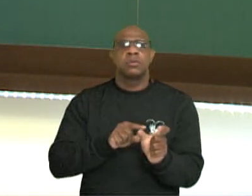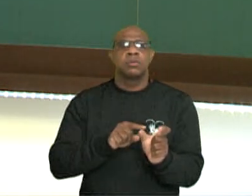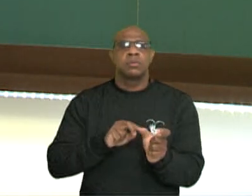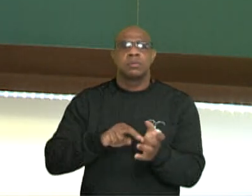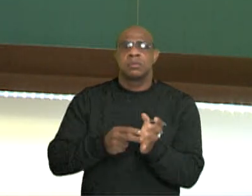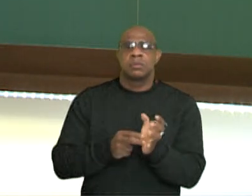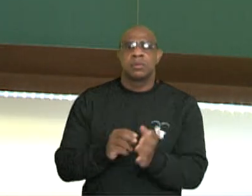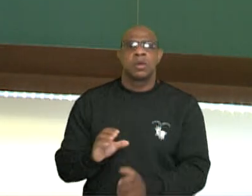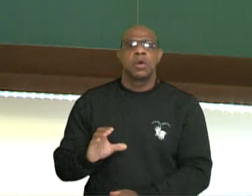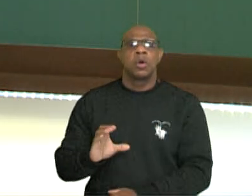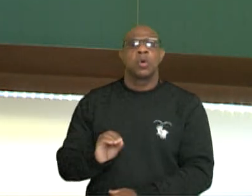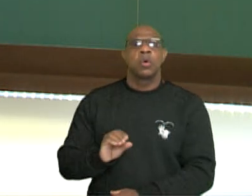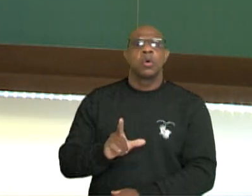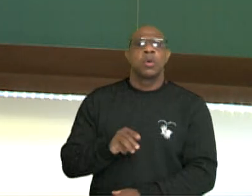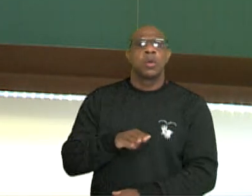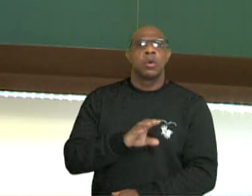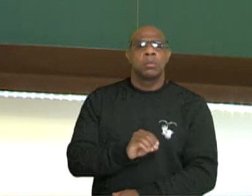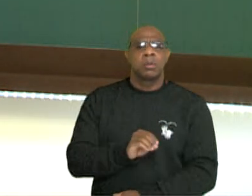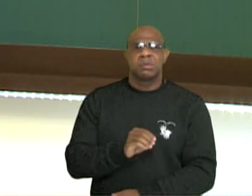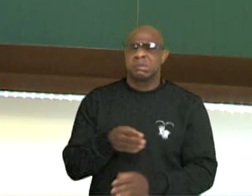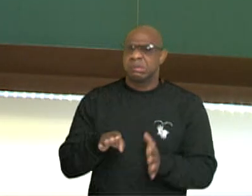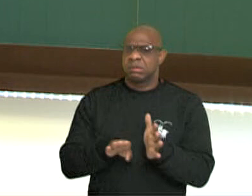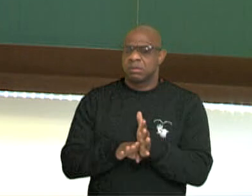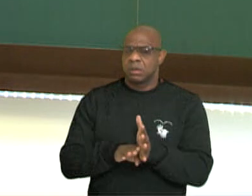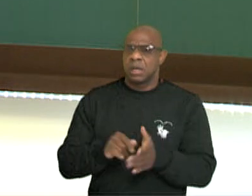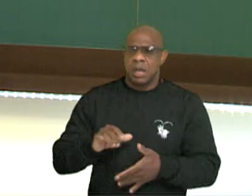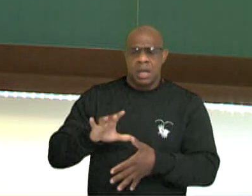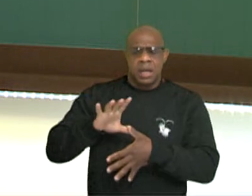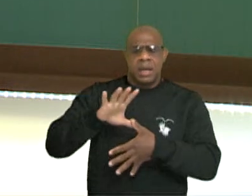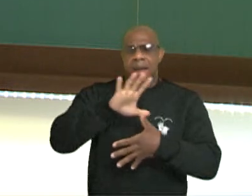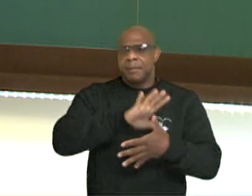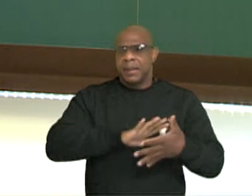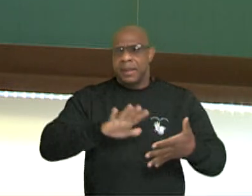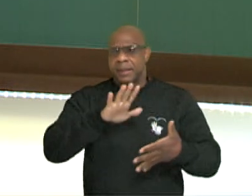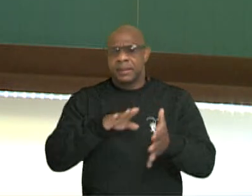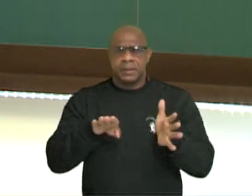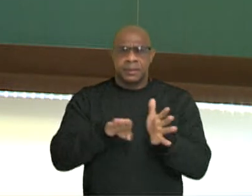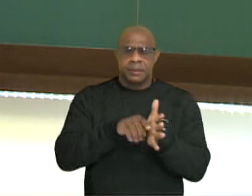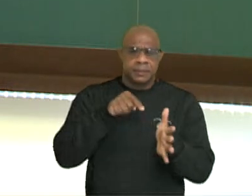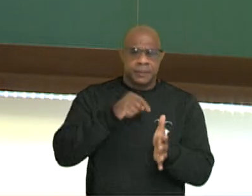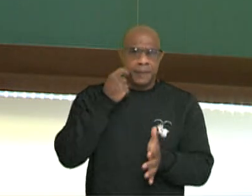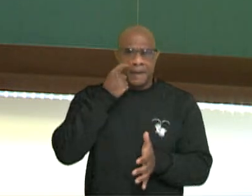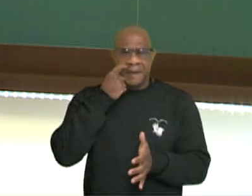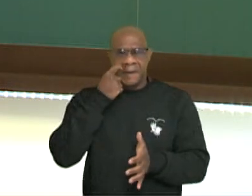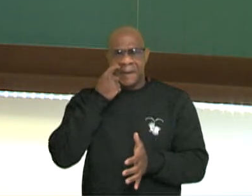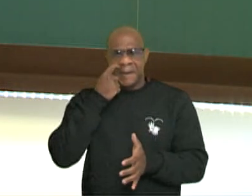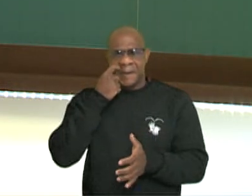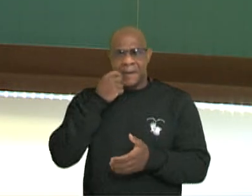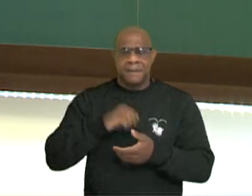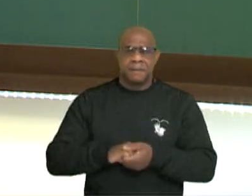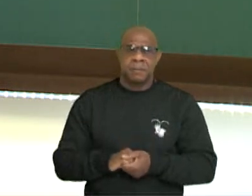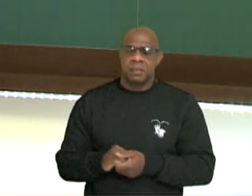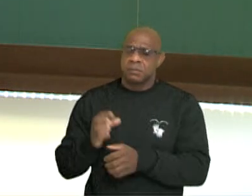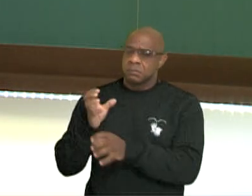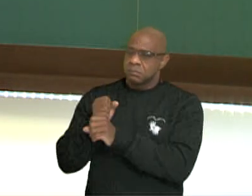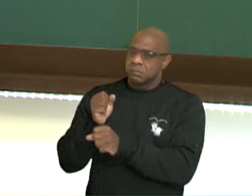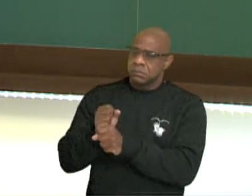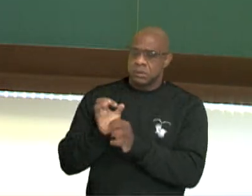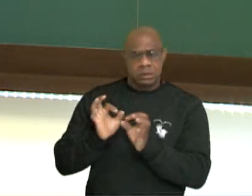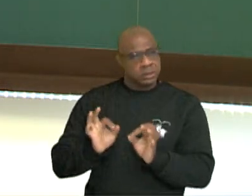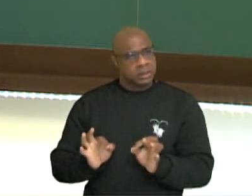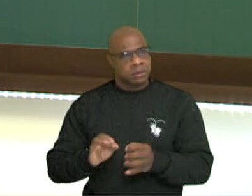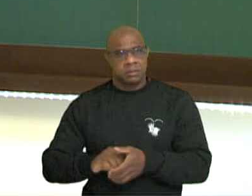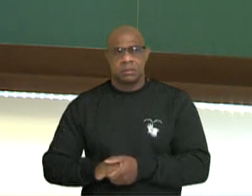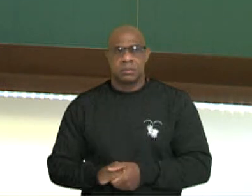Colombo? Quando chegou à América em 1492, o cálculo dele estava corretíssimo. Lembrando que a